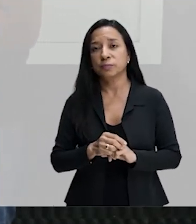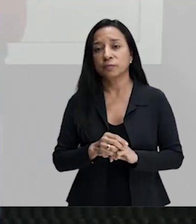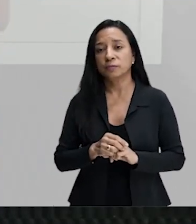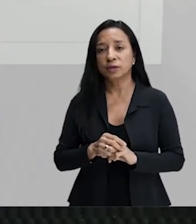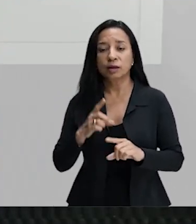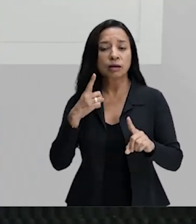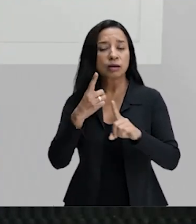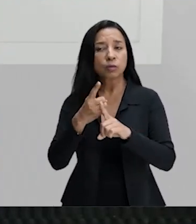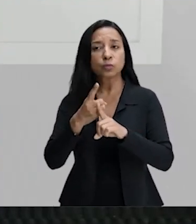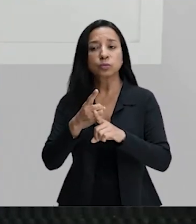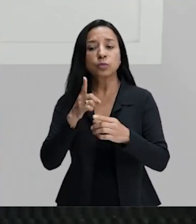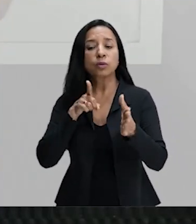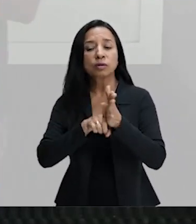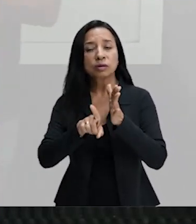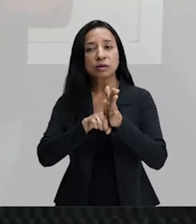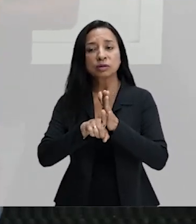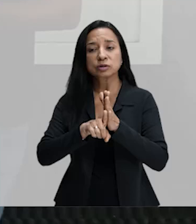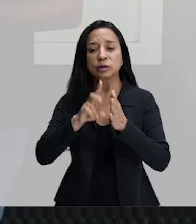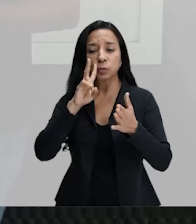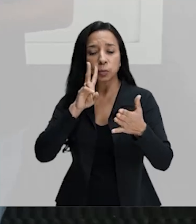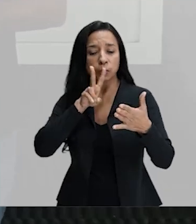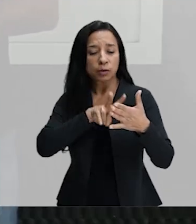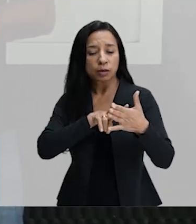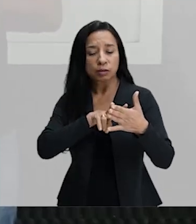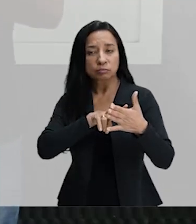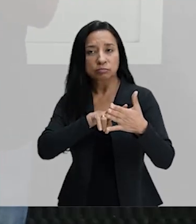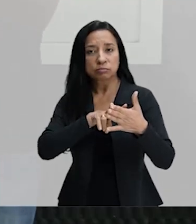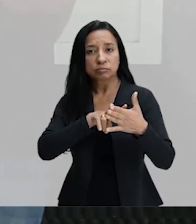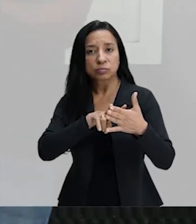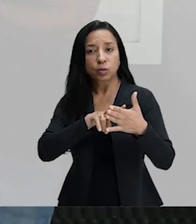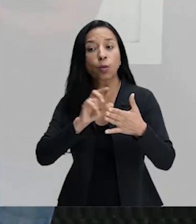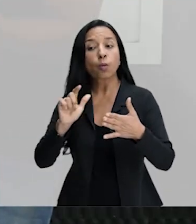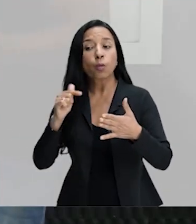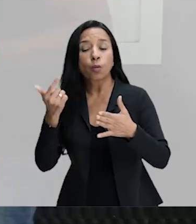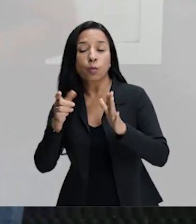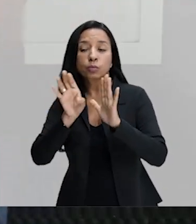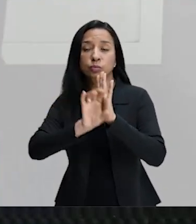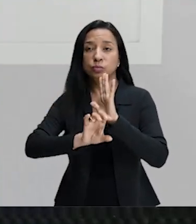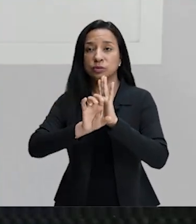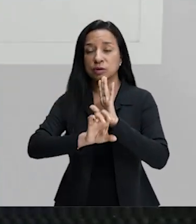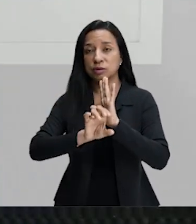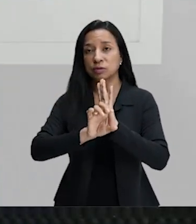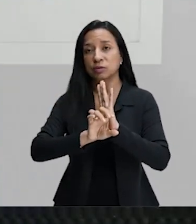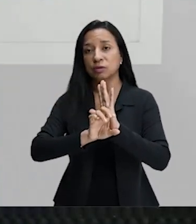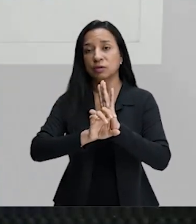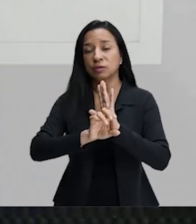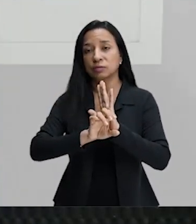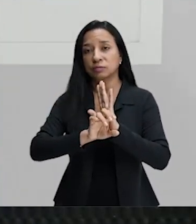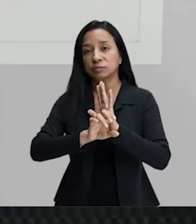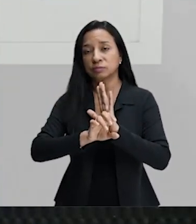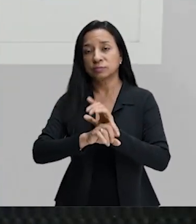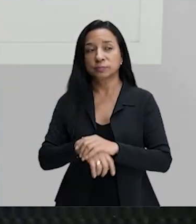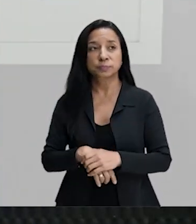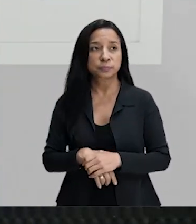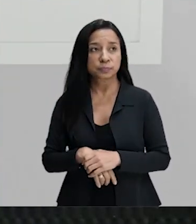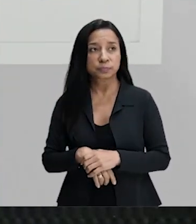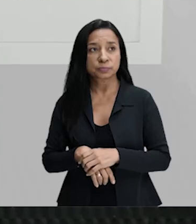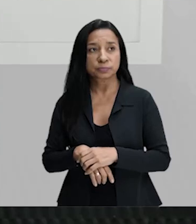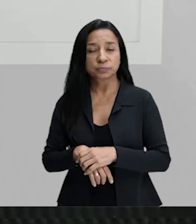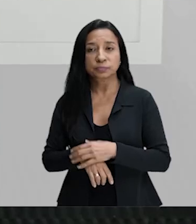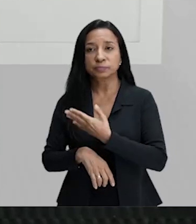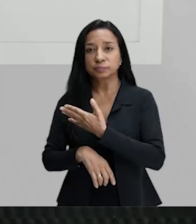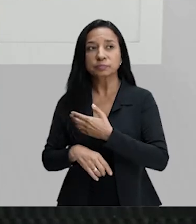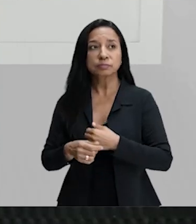verificar. Uma outra forma de você olhar, tá? Um outro conceito. Tá? Raiz ou zero de uma equação